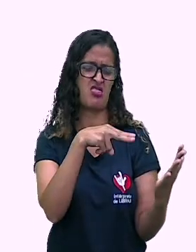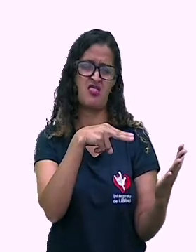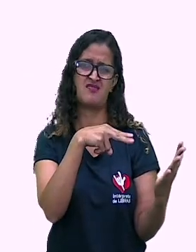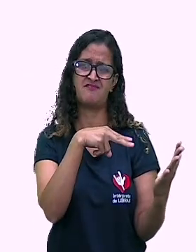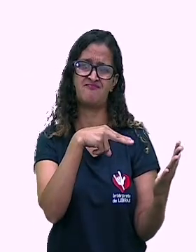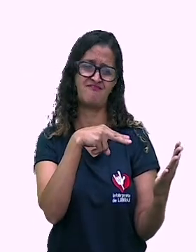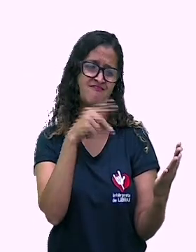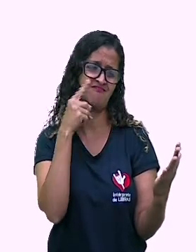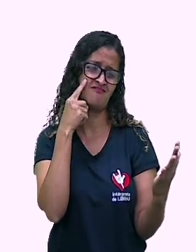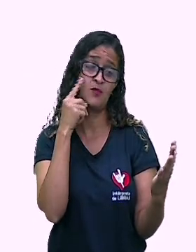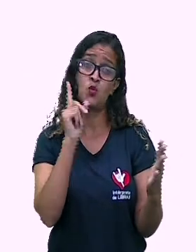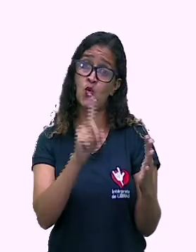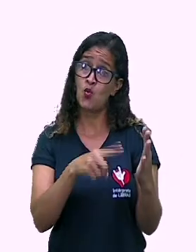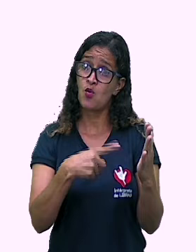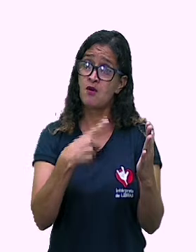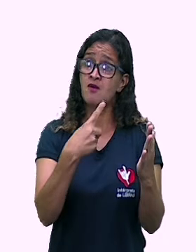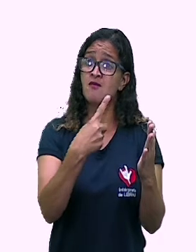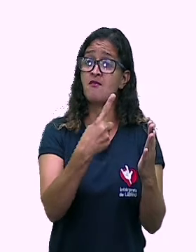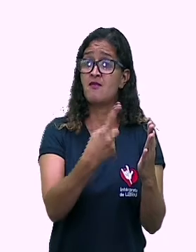ó, após